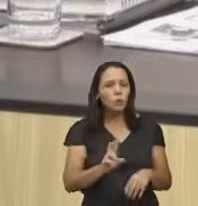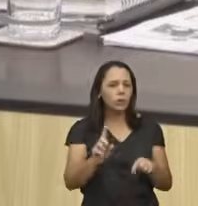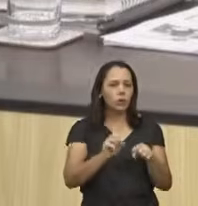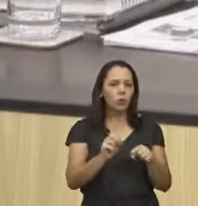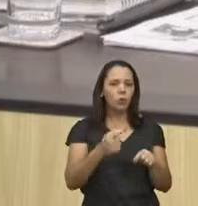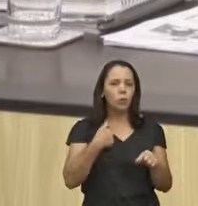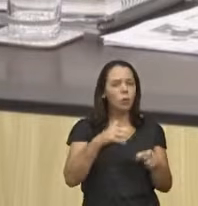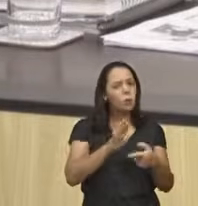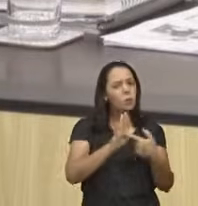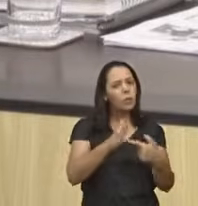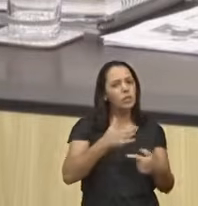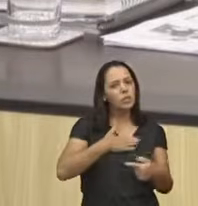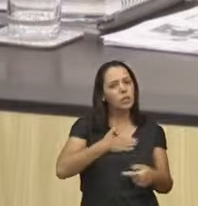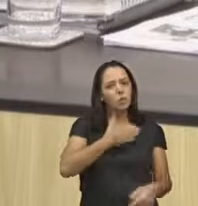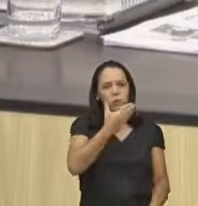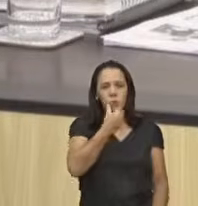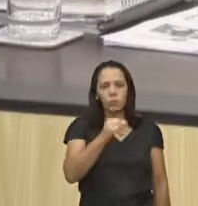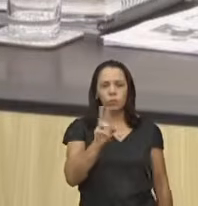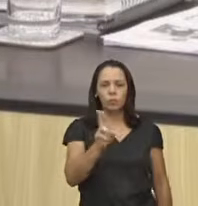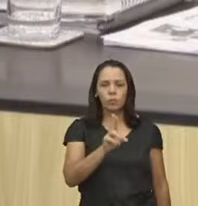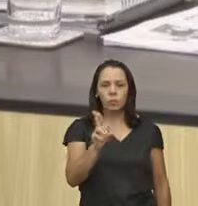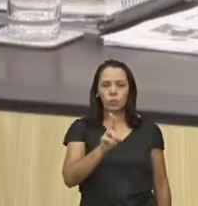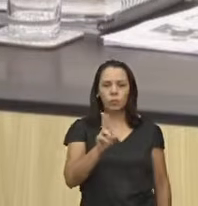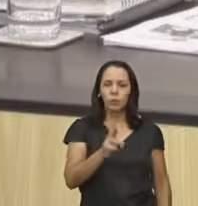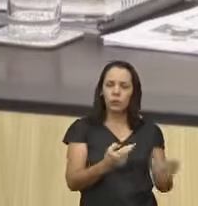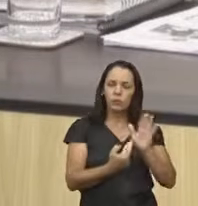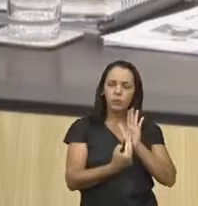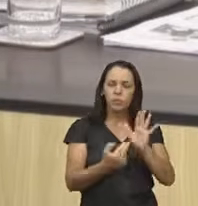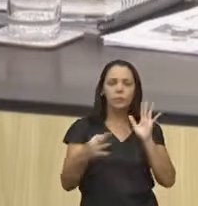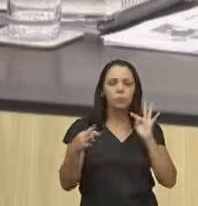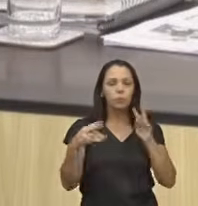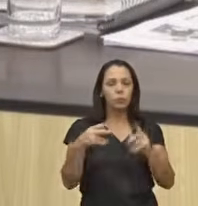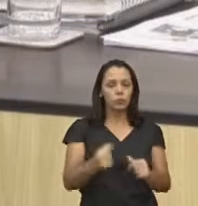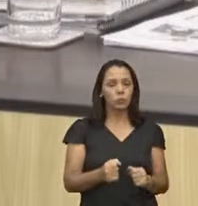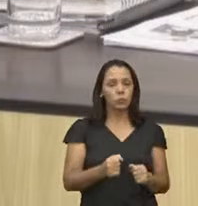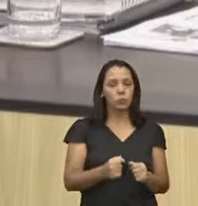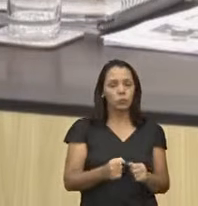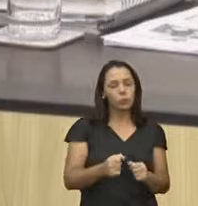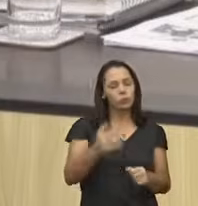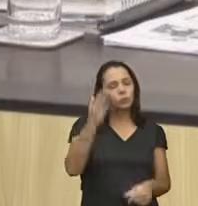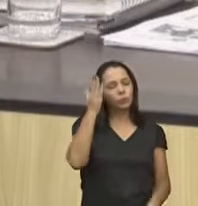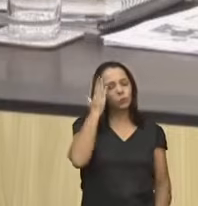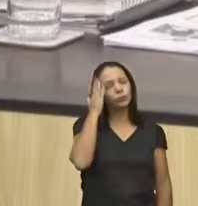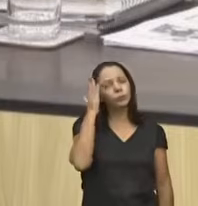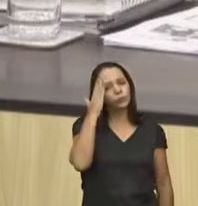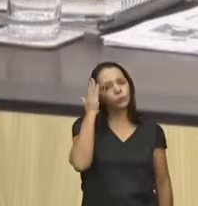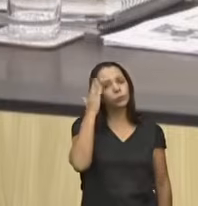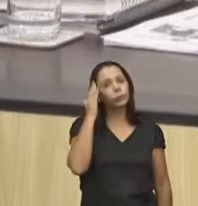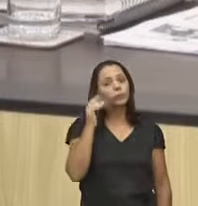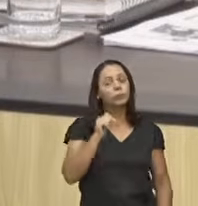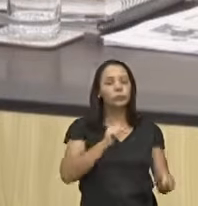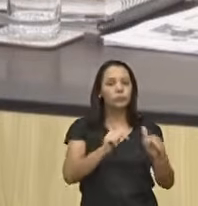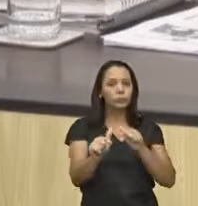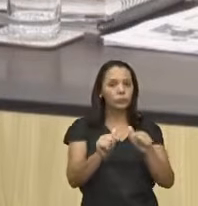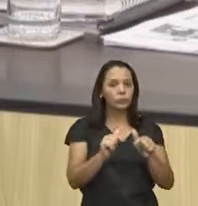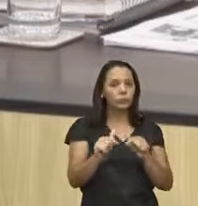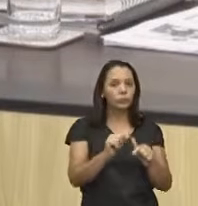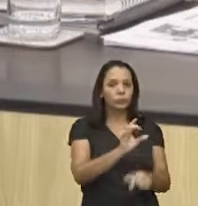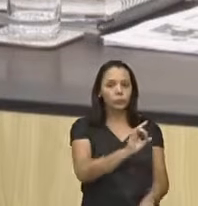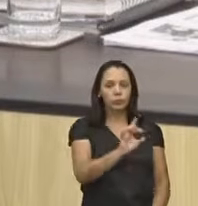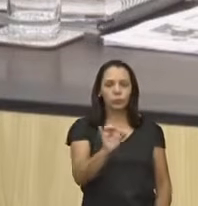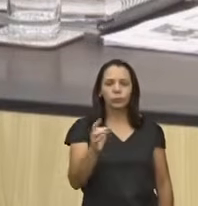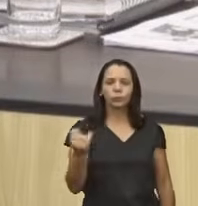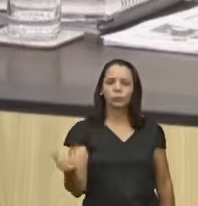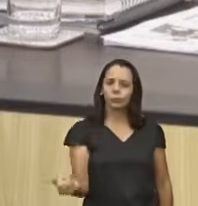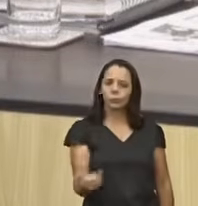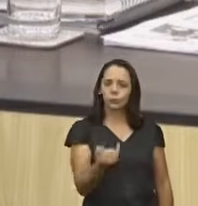assim eu não fico em débito com ninguém, né? Não fico em dívida com ninguém, mas eu entendo o trabalho que vocês realizam e como é